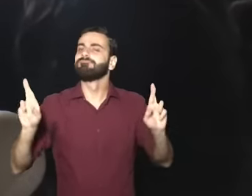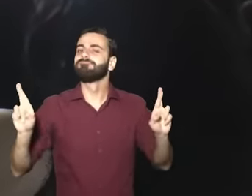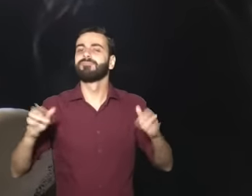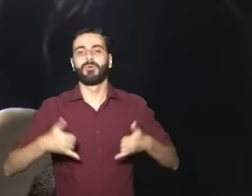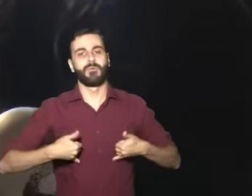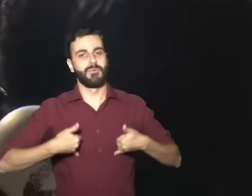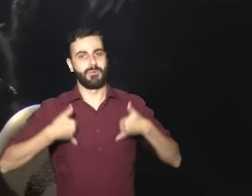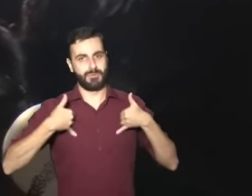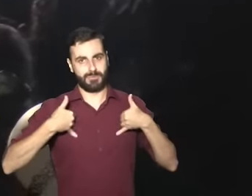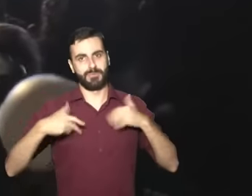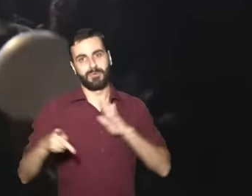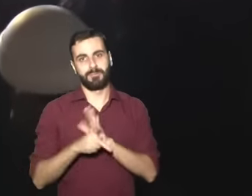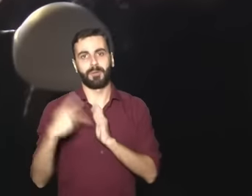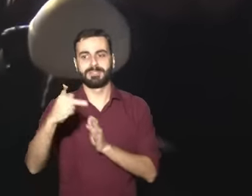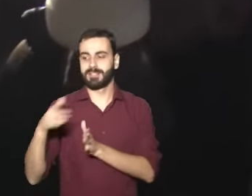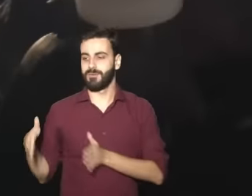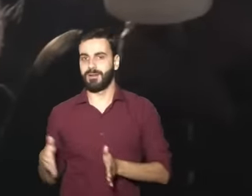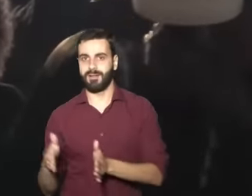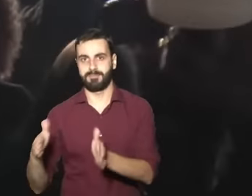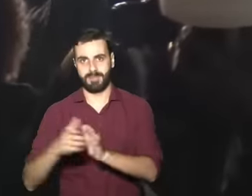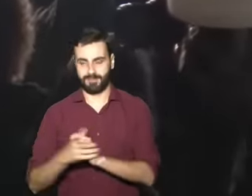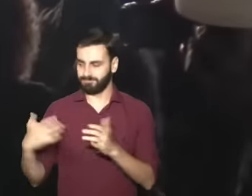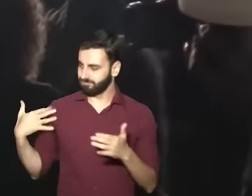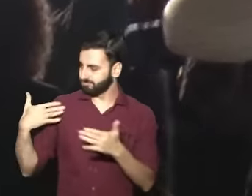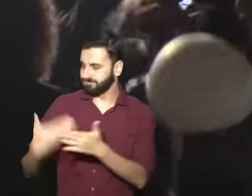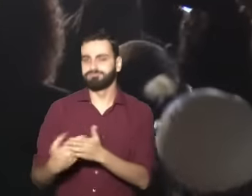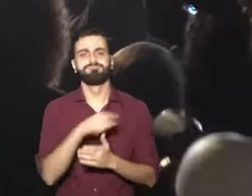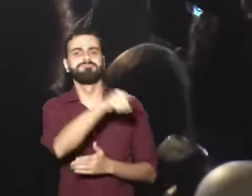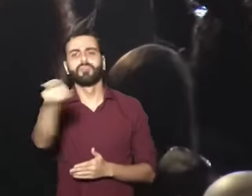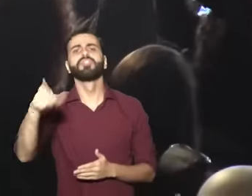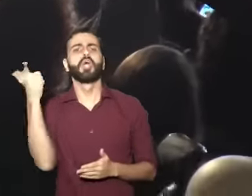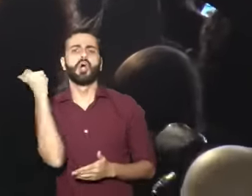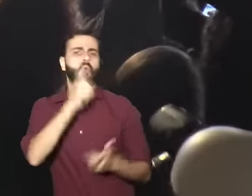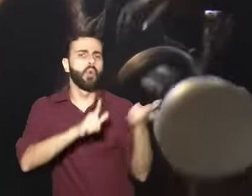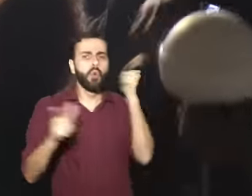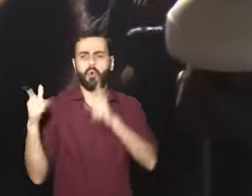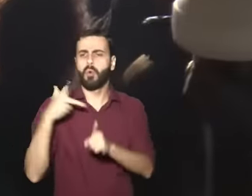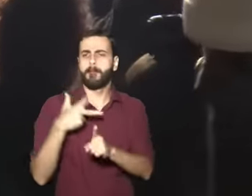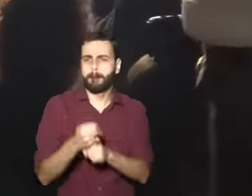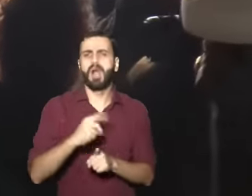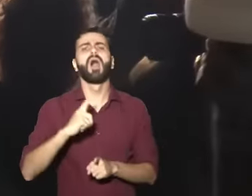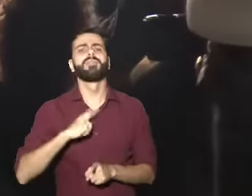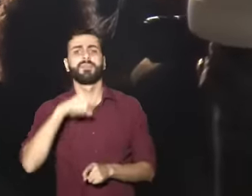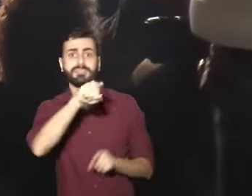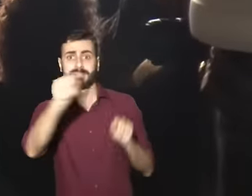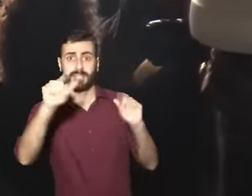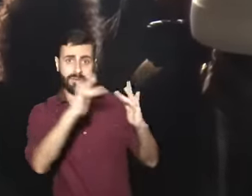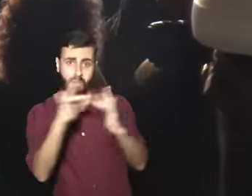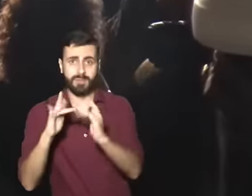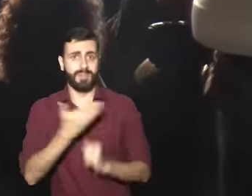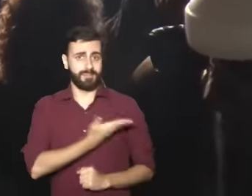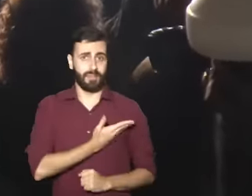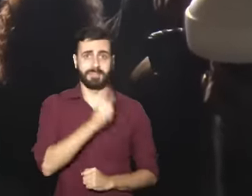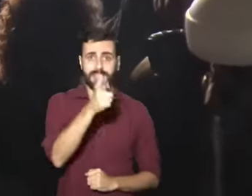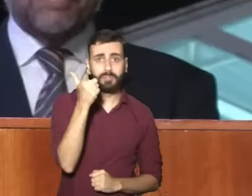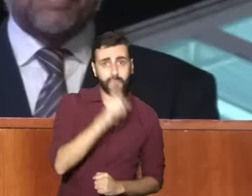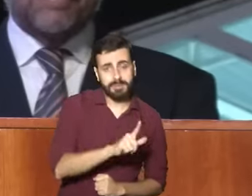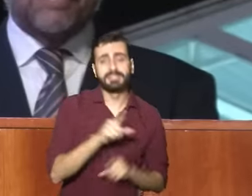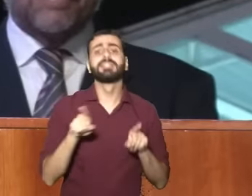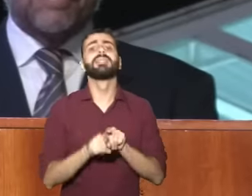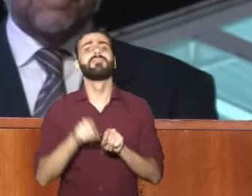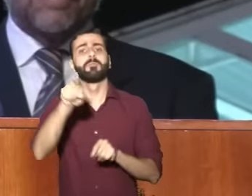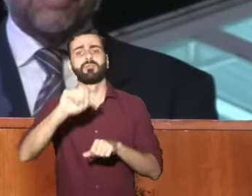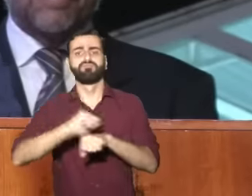se orgulhem da sua trajetória, de tudo que foi conquistado, das amizades que se formaram e